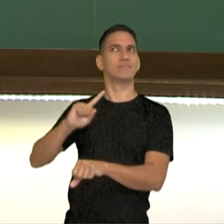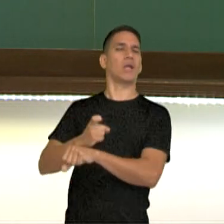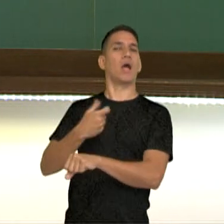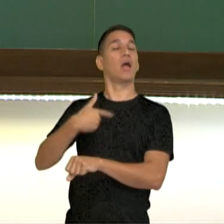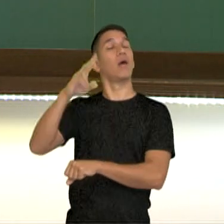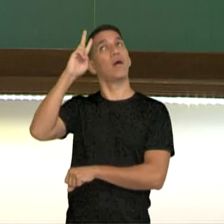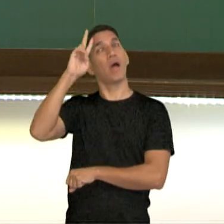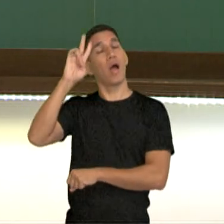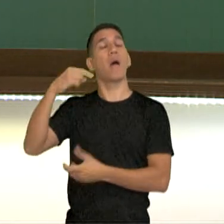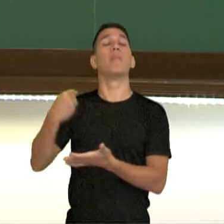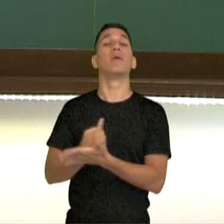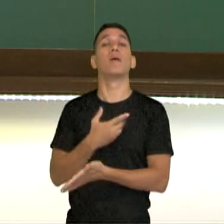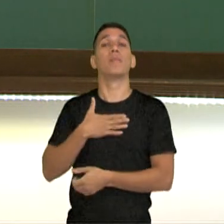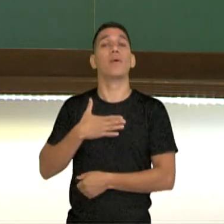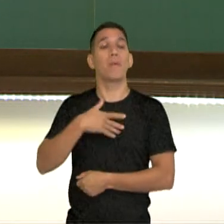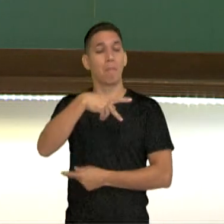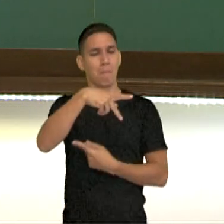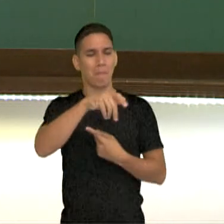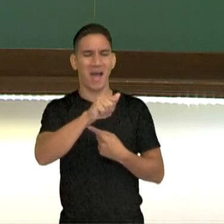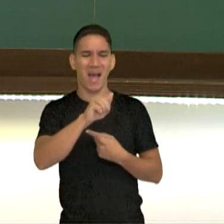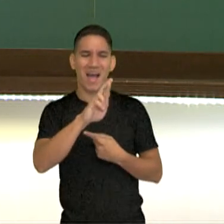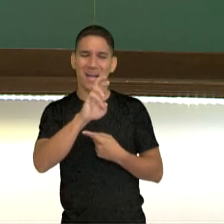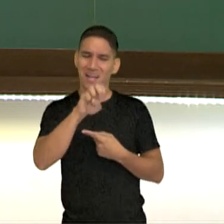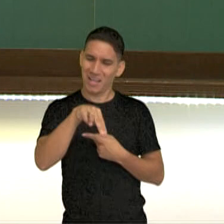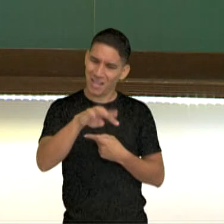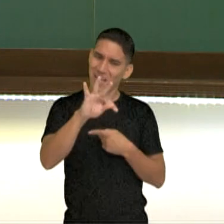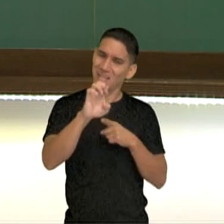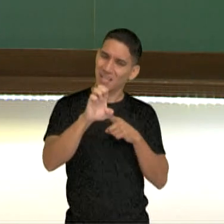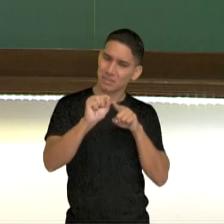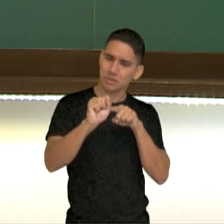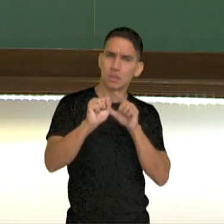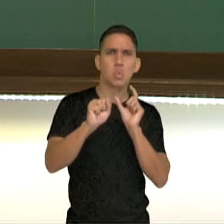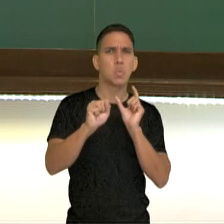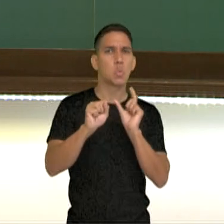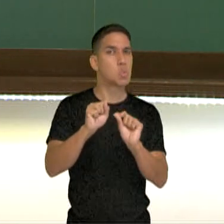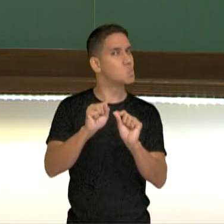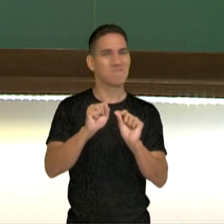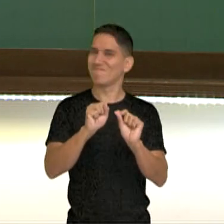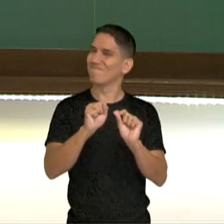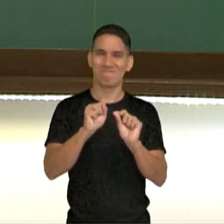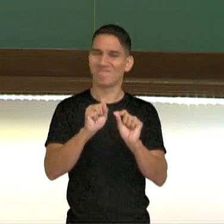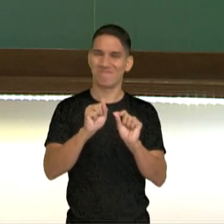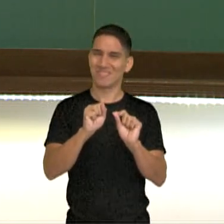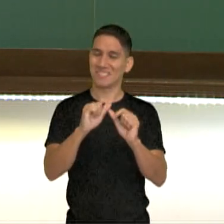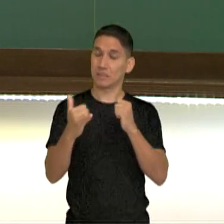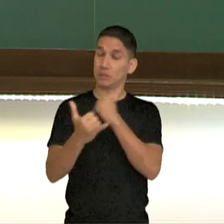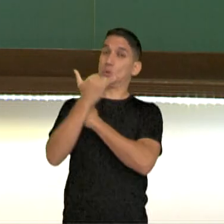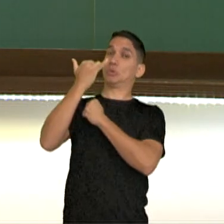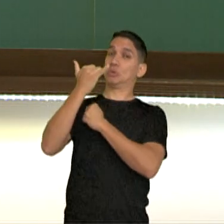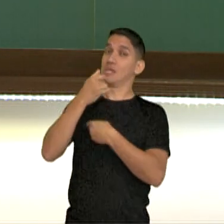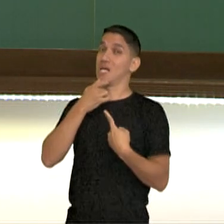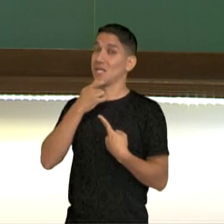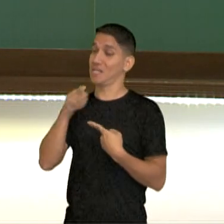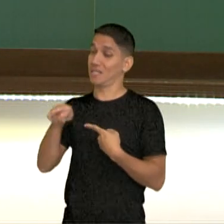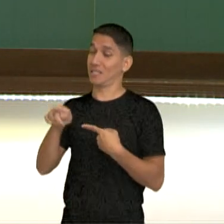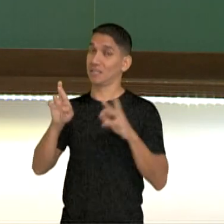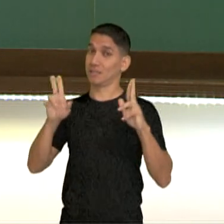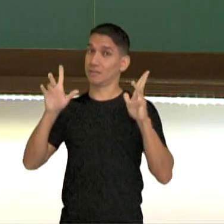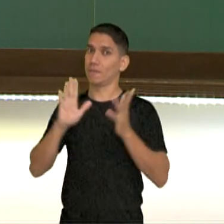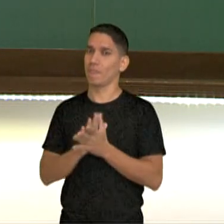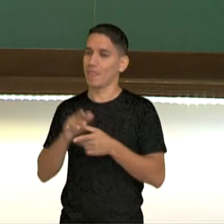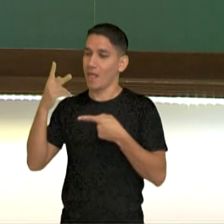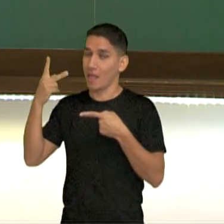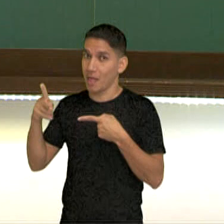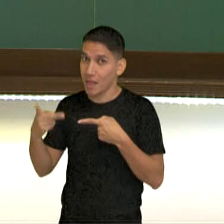tá perguntando dos meus parentes. Não, cuidado, é uma pegadinha da língua inglesa aí. Parent